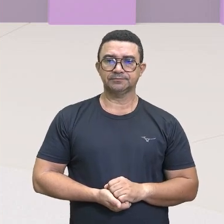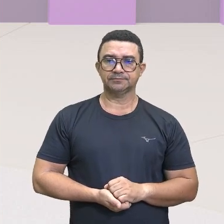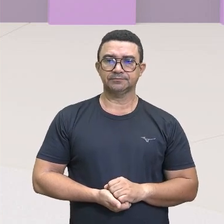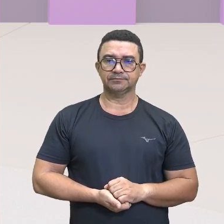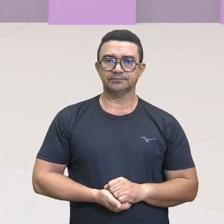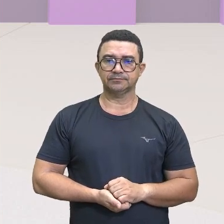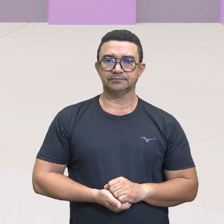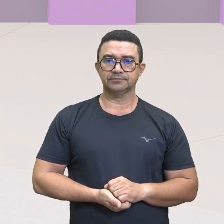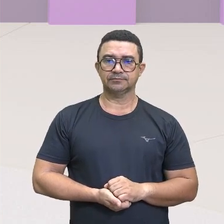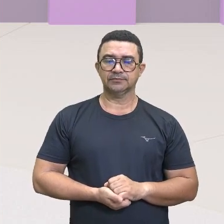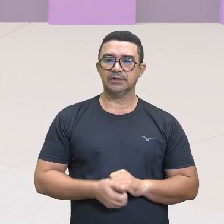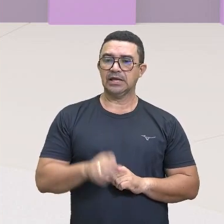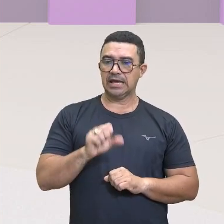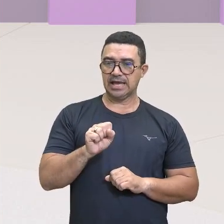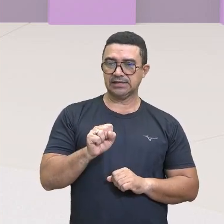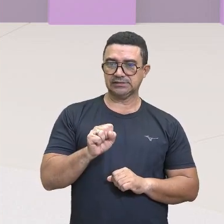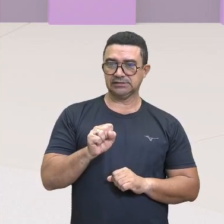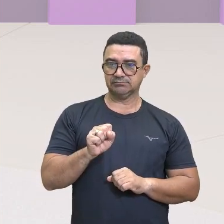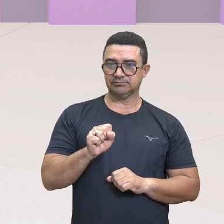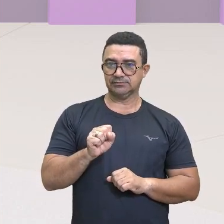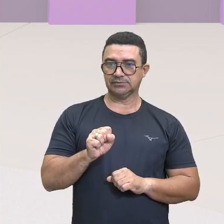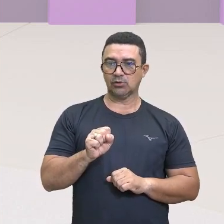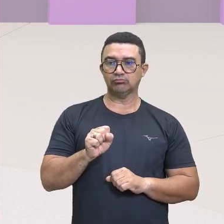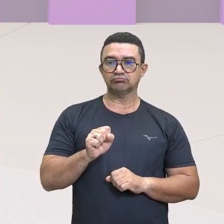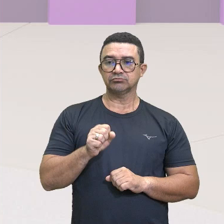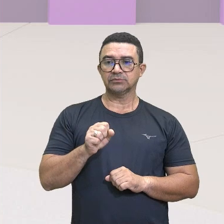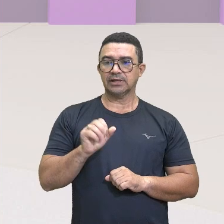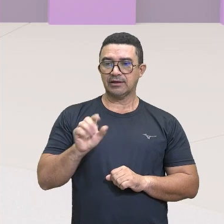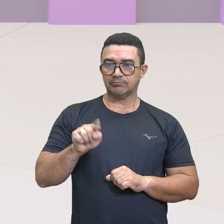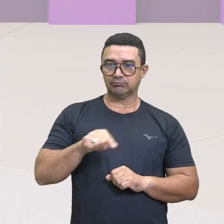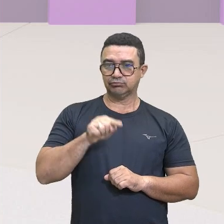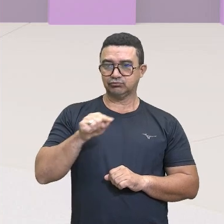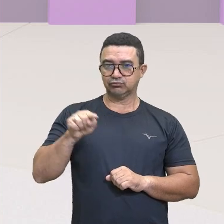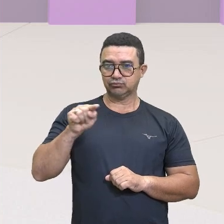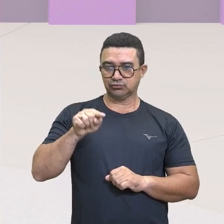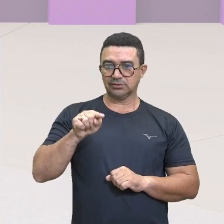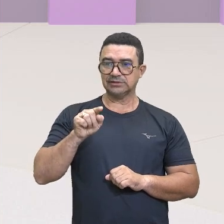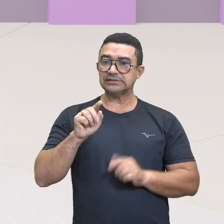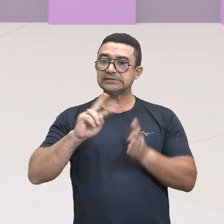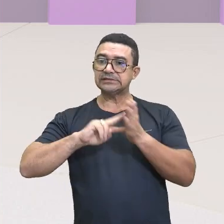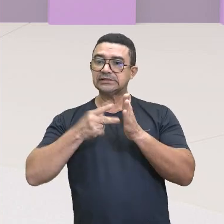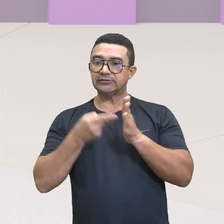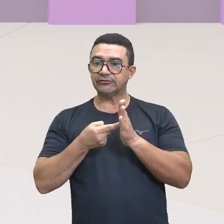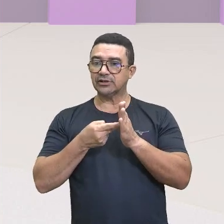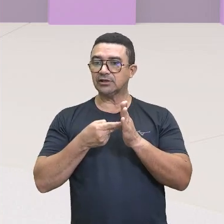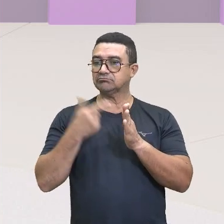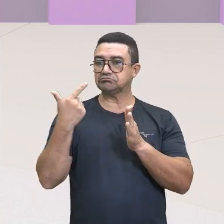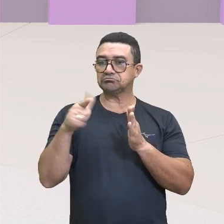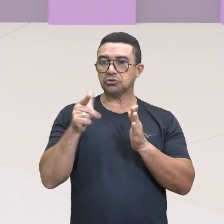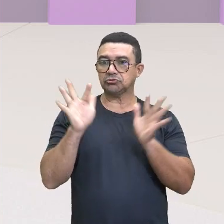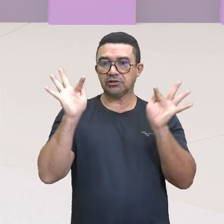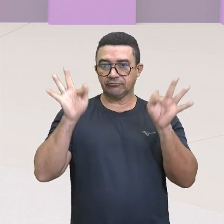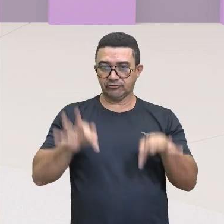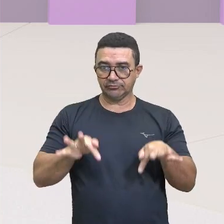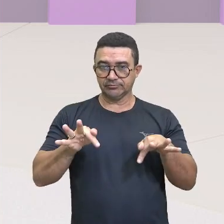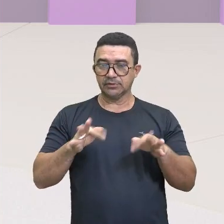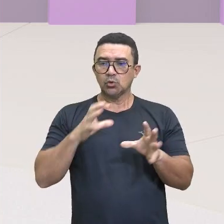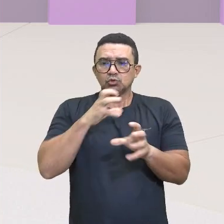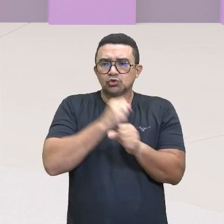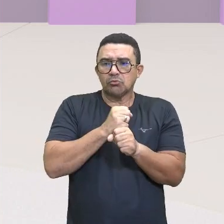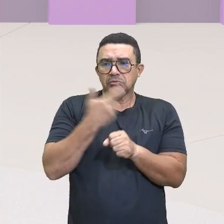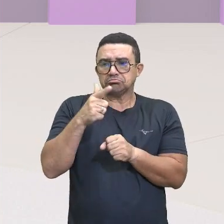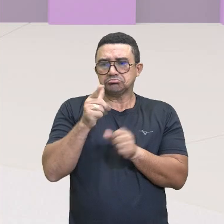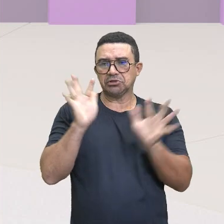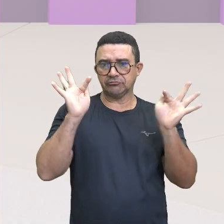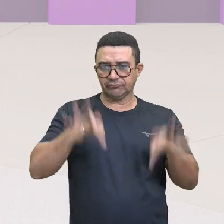ó. S infinito, que é a soma dos termos da PG infinita, tá? Então, tá indicado ali, soma infinita. Nós